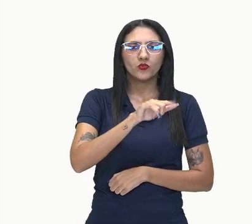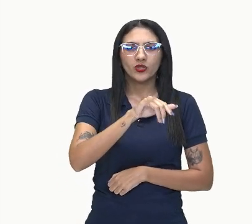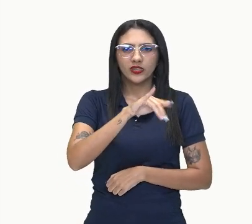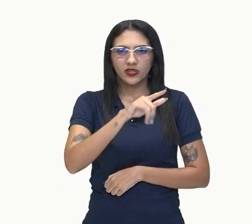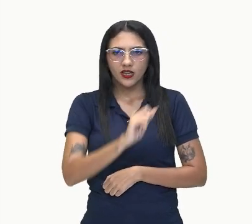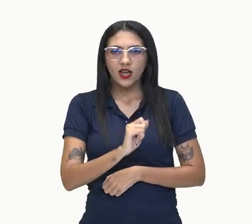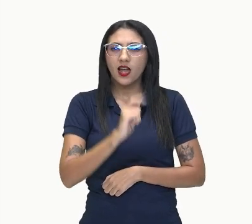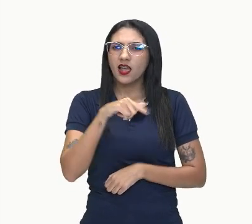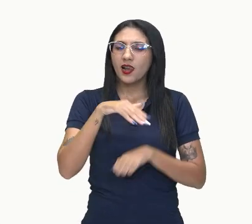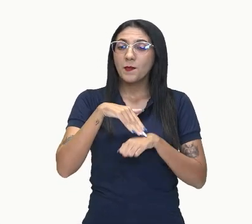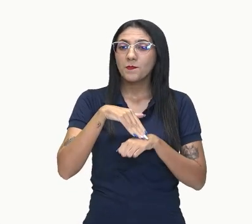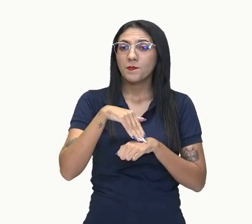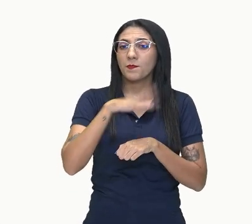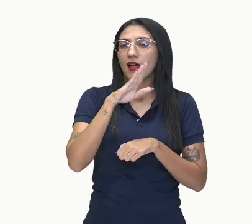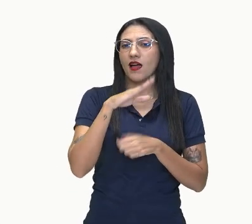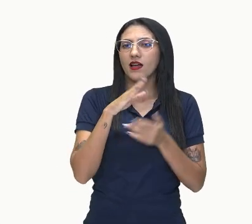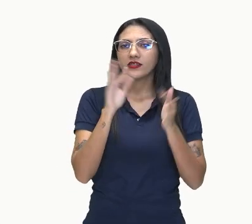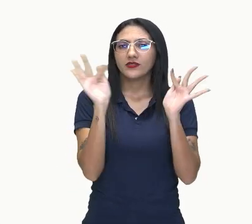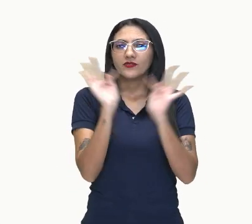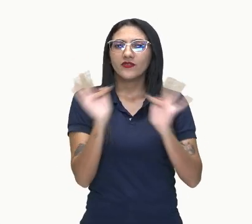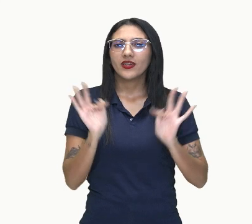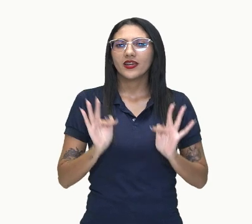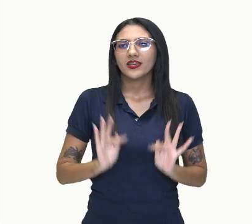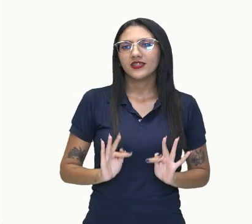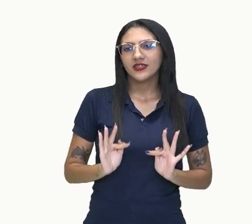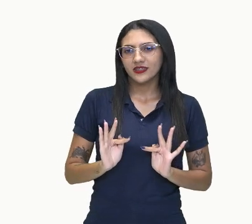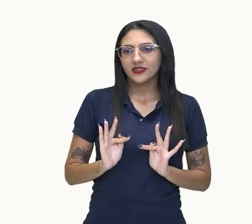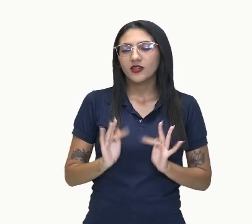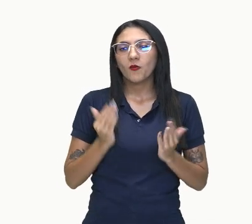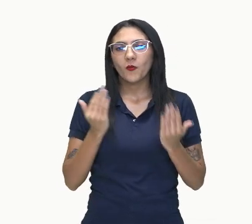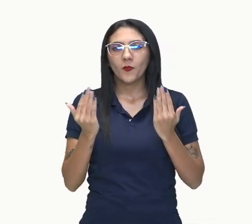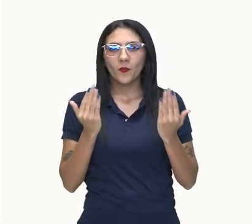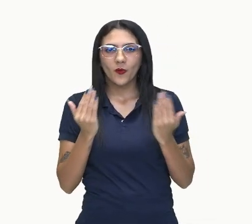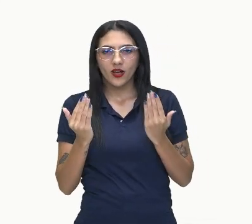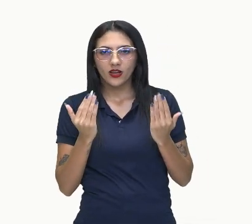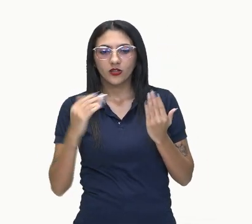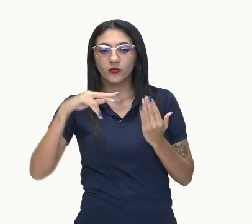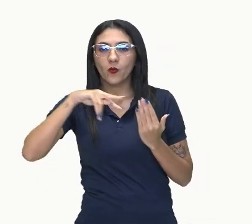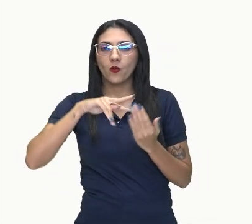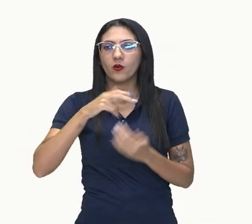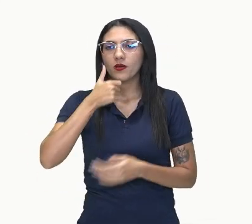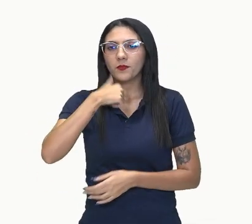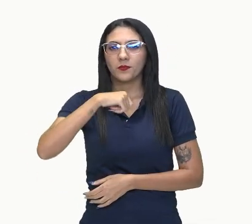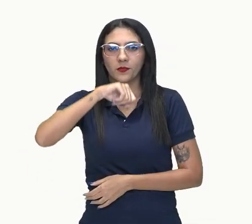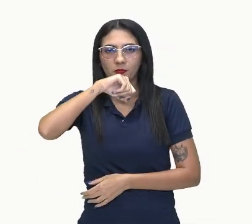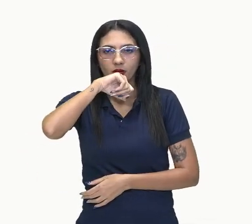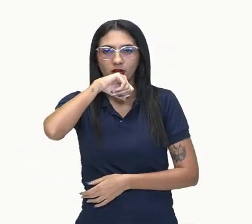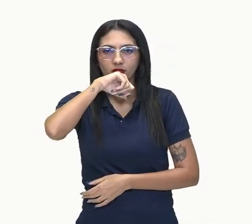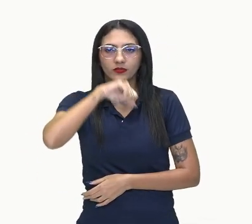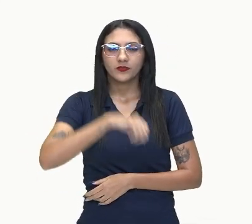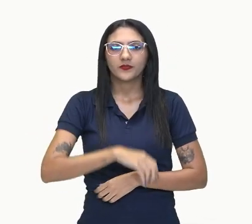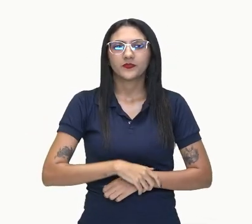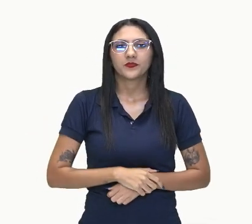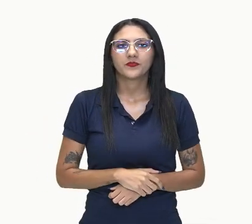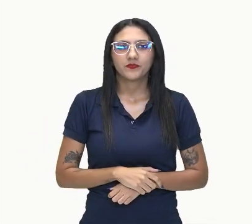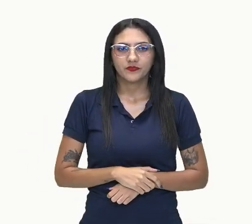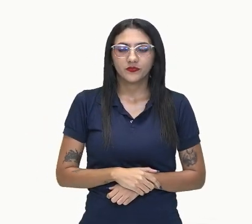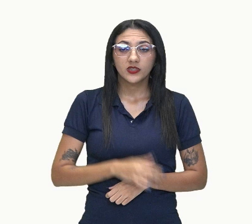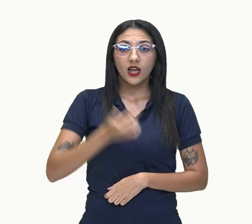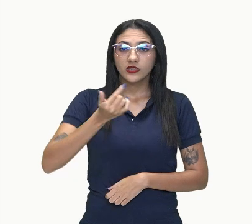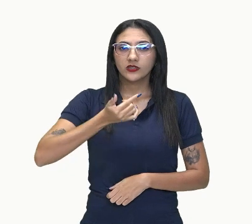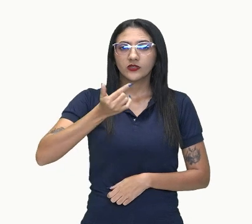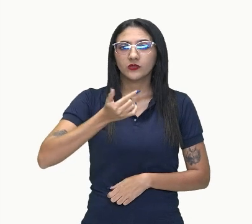feliz, ou está mais feliz, do que a sua mãe. E o segundo